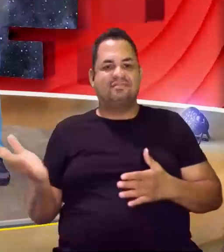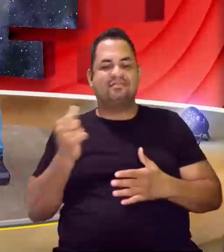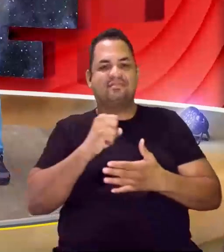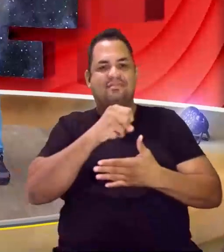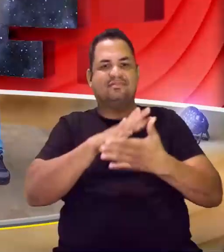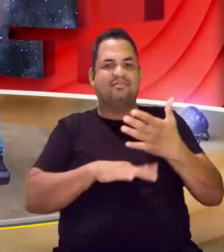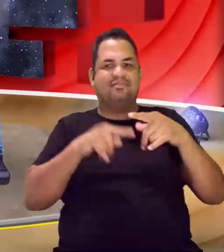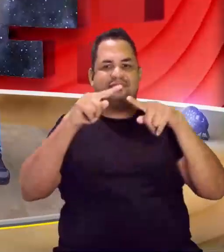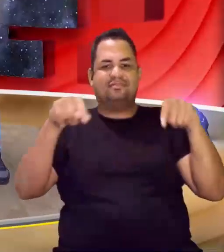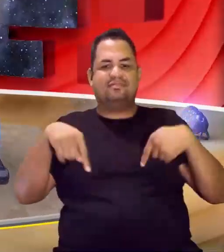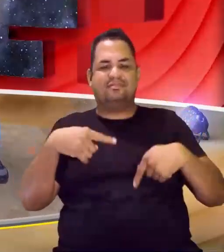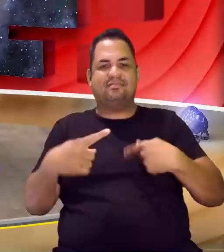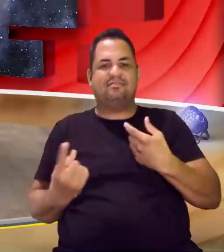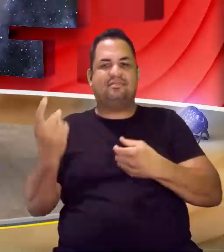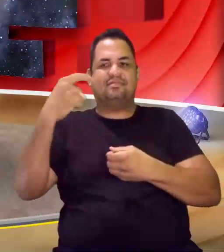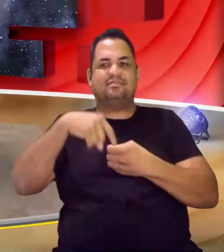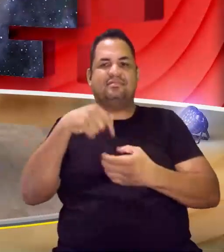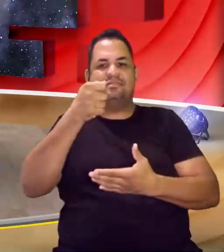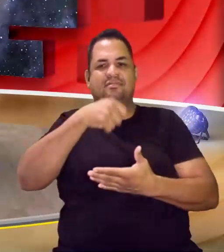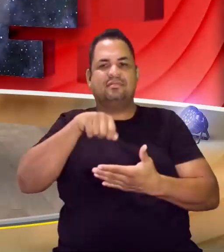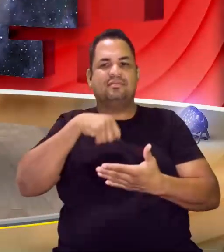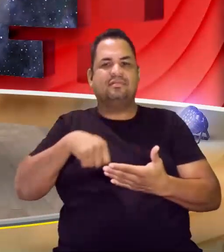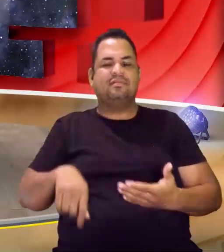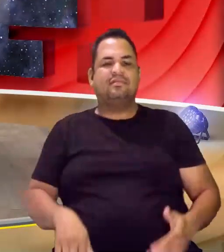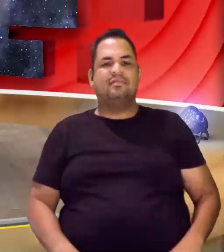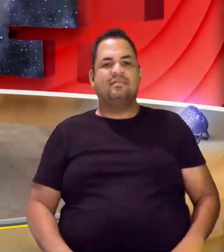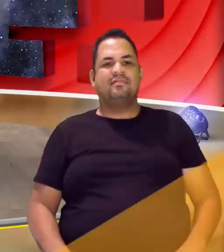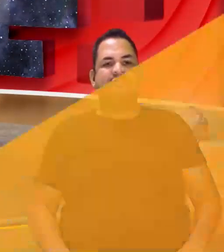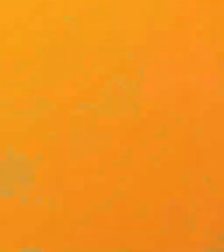às atividades de sala e já voltamos corrigindo.